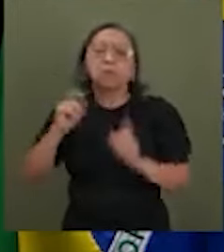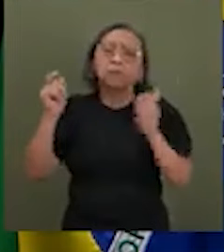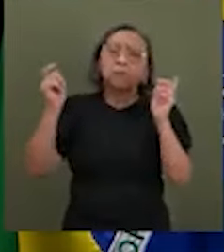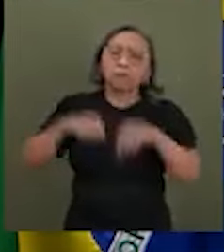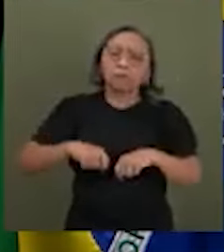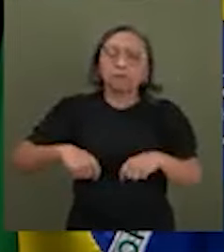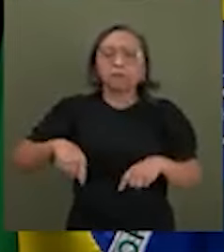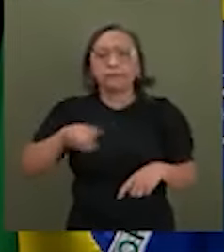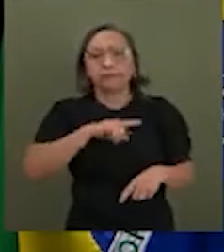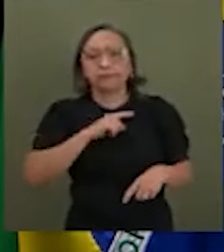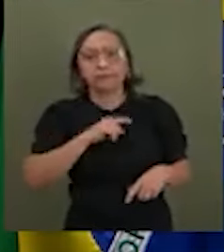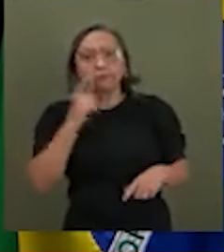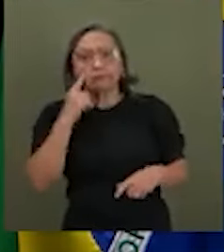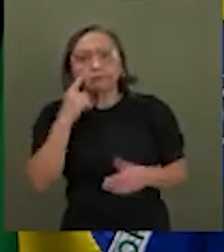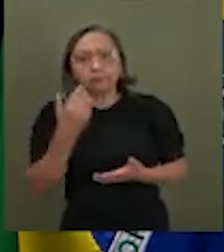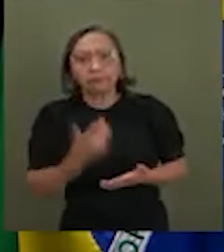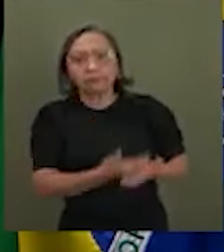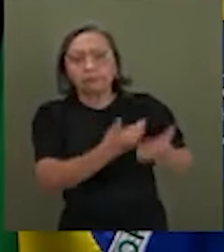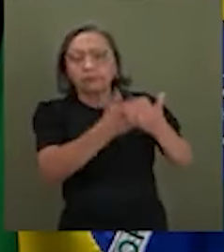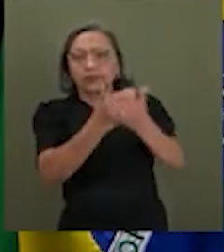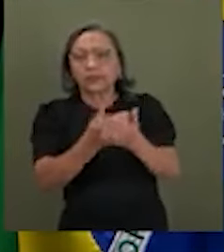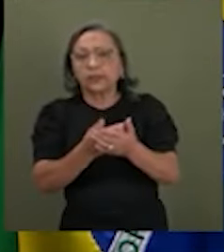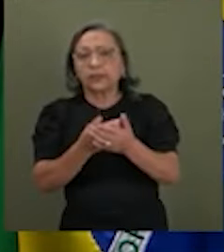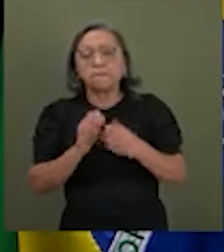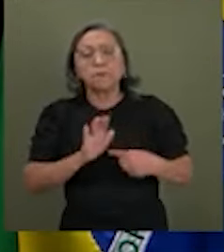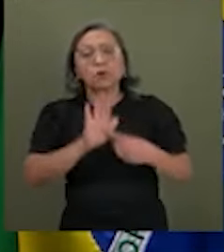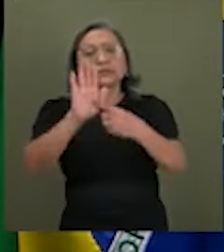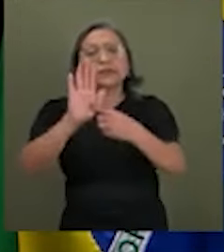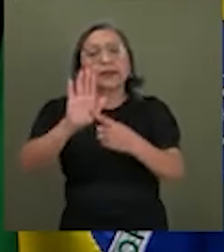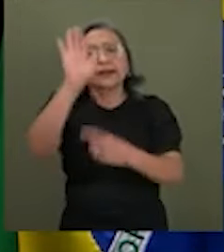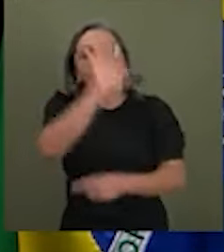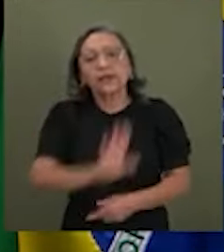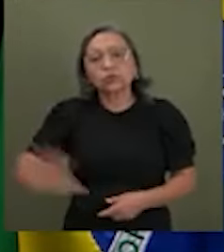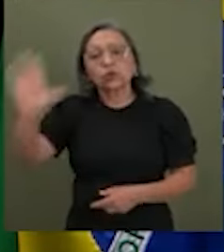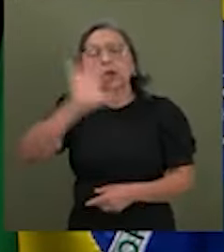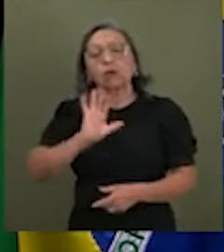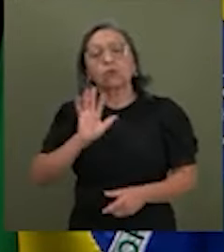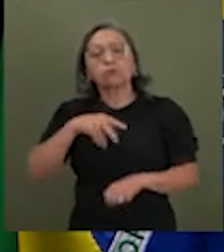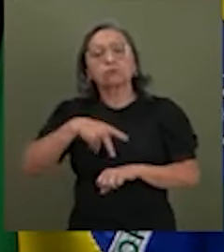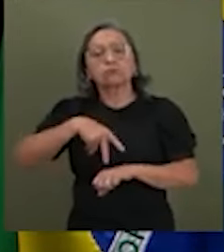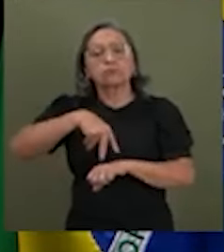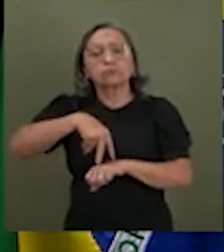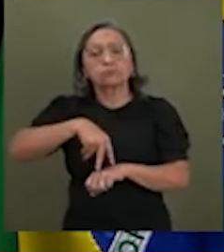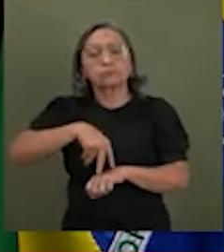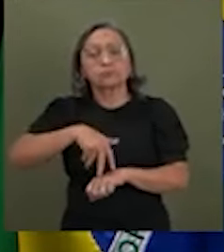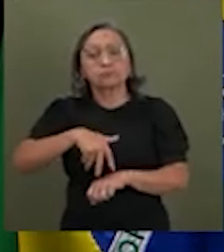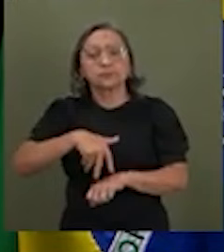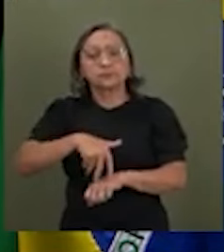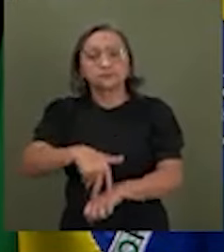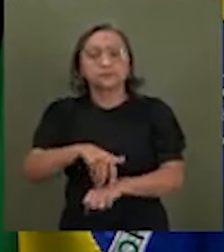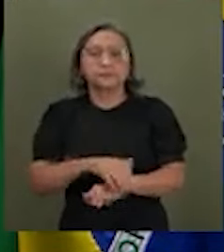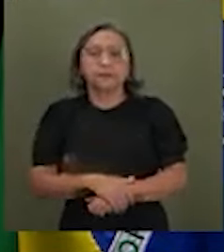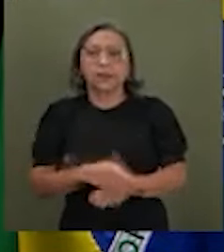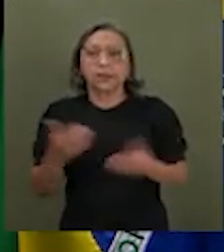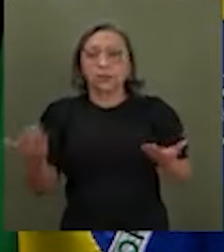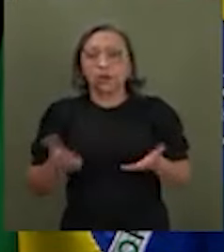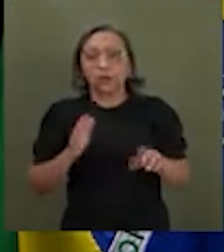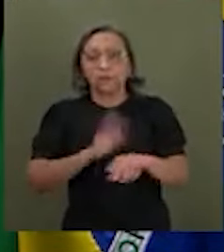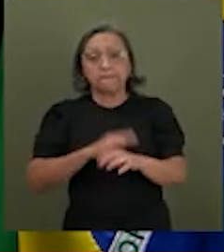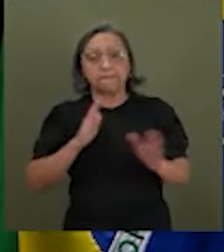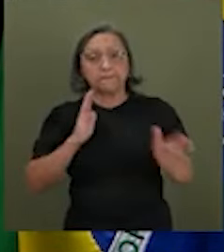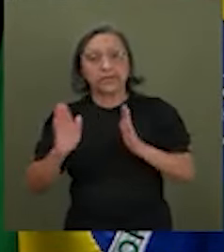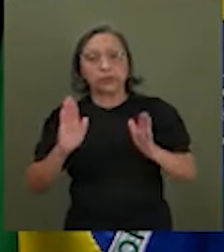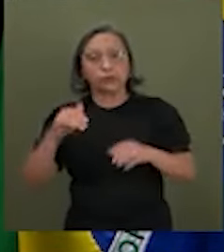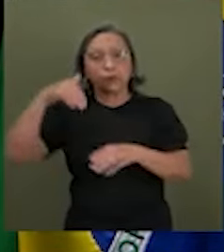possibilidade de, em cadeia nacional, se posicionar. Estamos agora no período eleitoral,